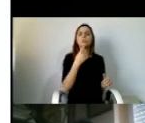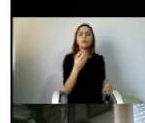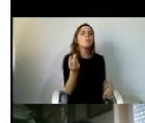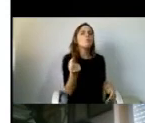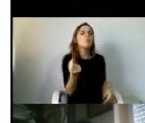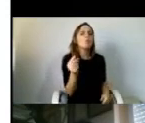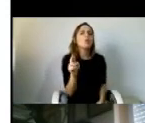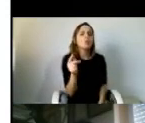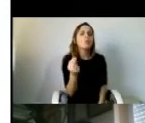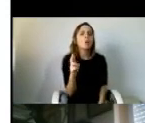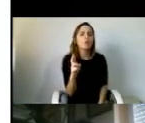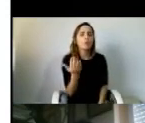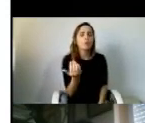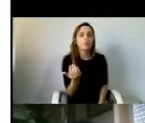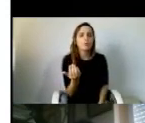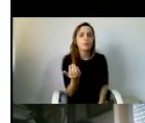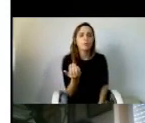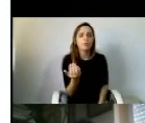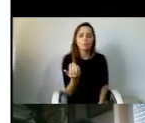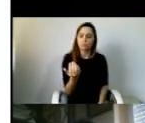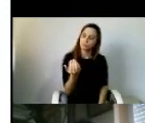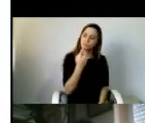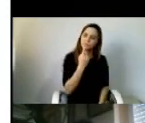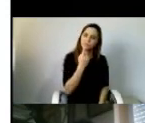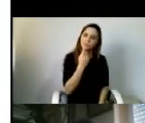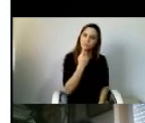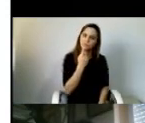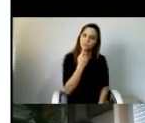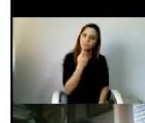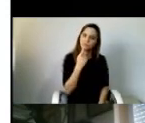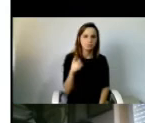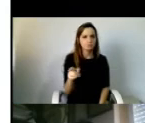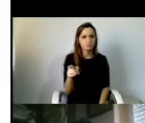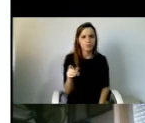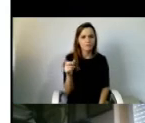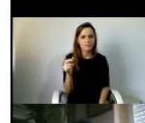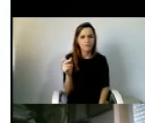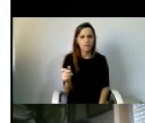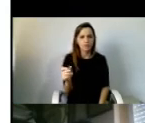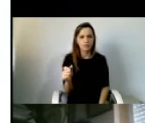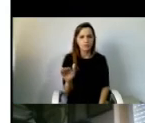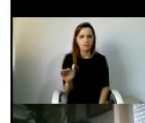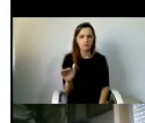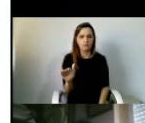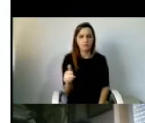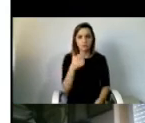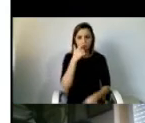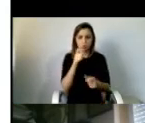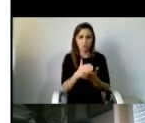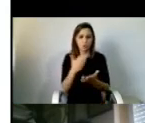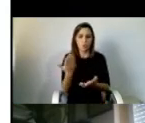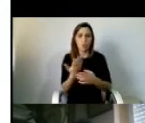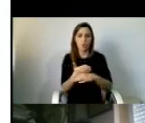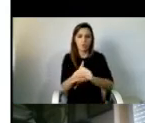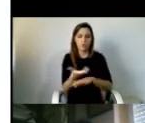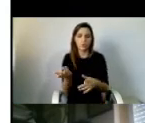com quanto dinheiro ficam, percebemos que aquilo que é retido, mesmo considerando que as pessoas só têm acesso